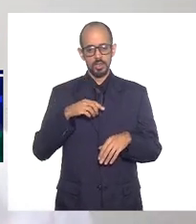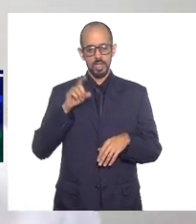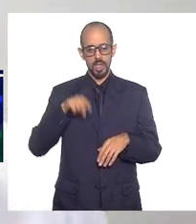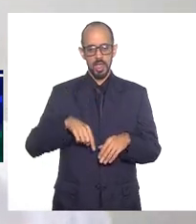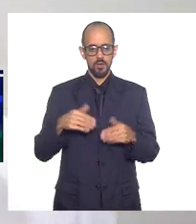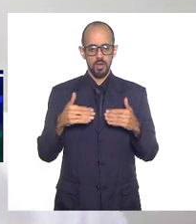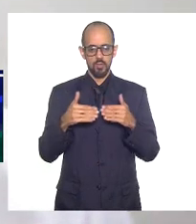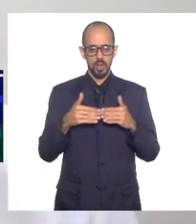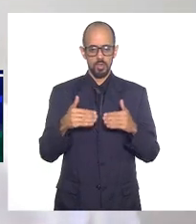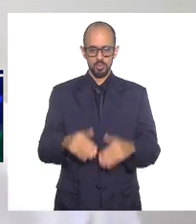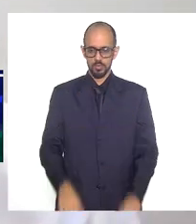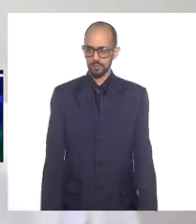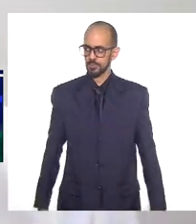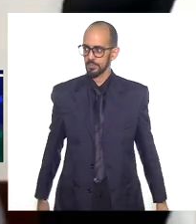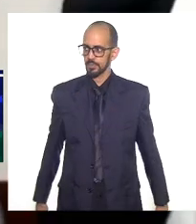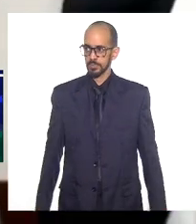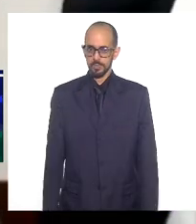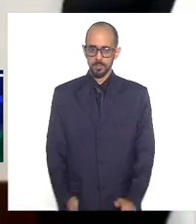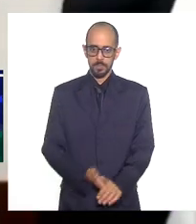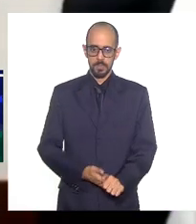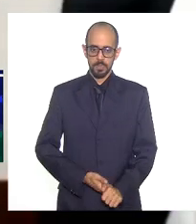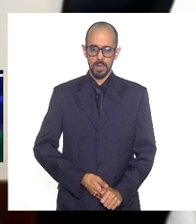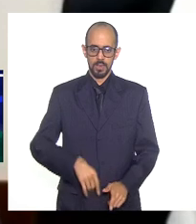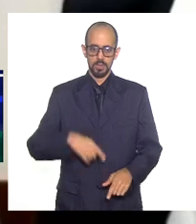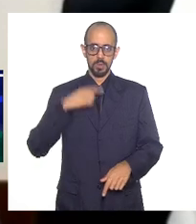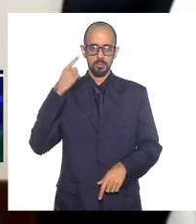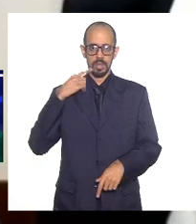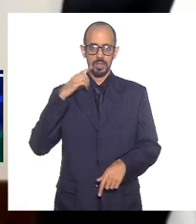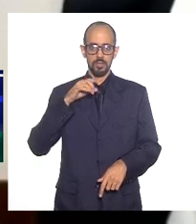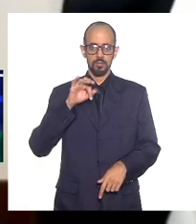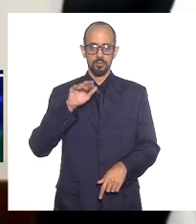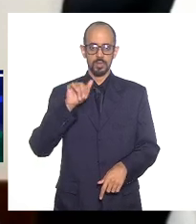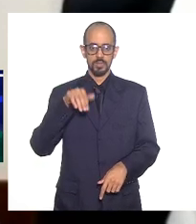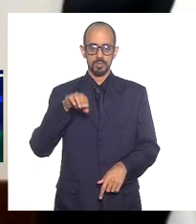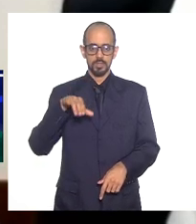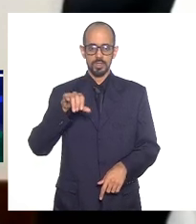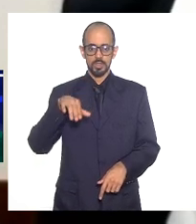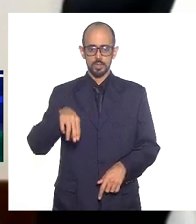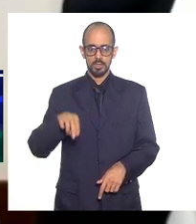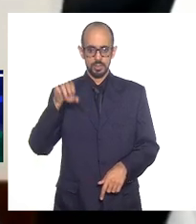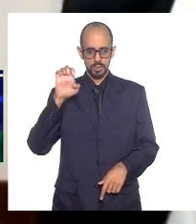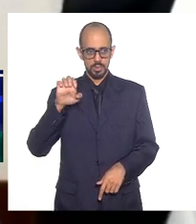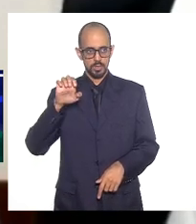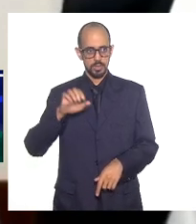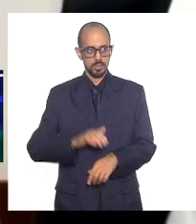favorável. Deputada Franciane Mota.